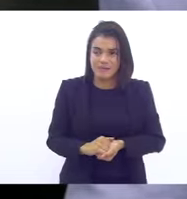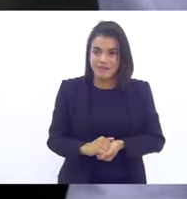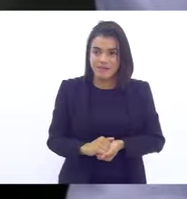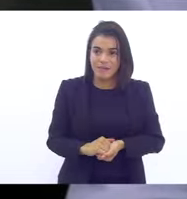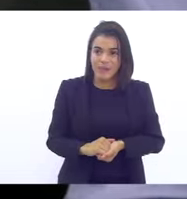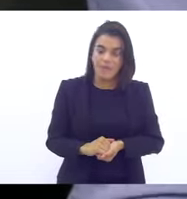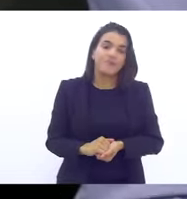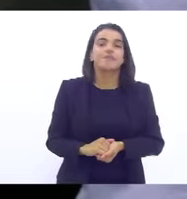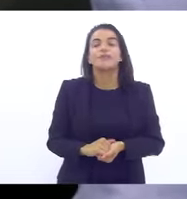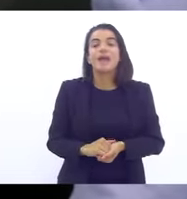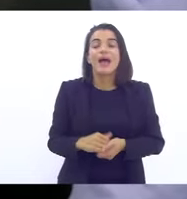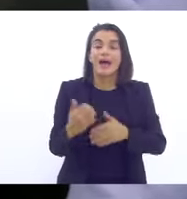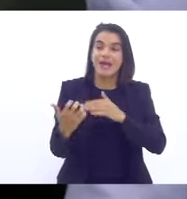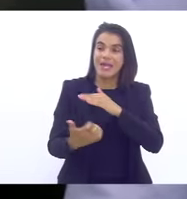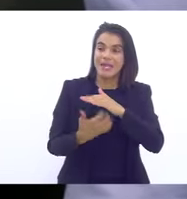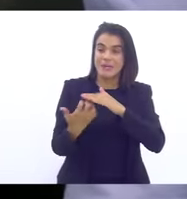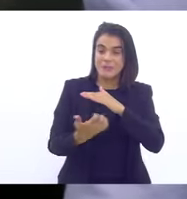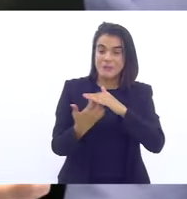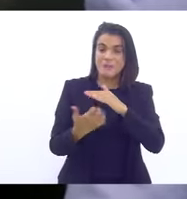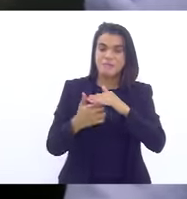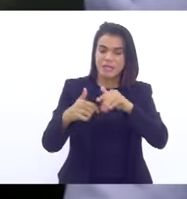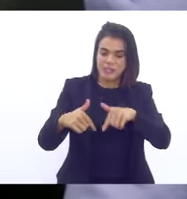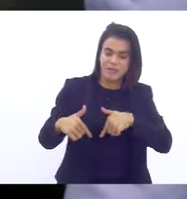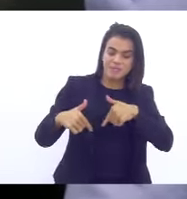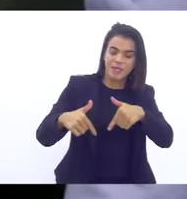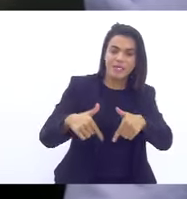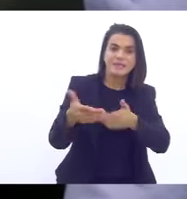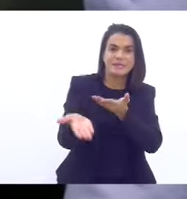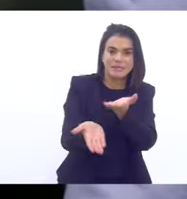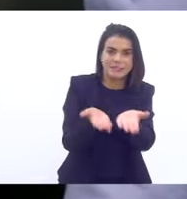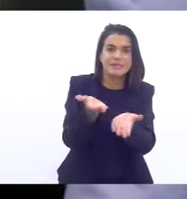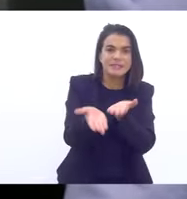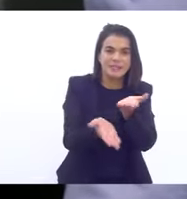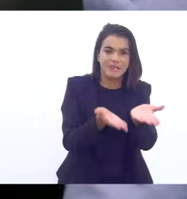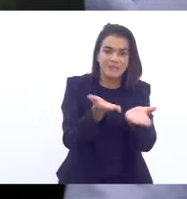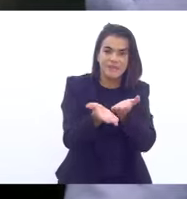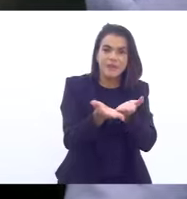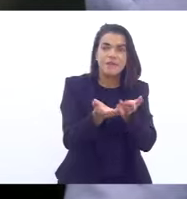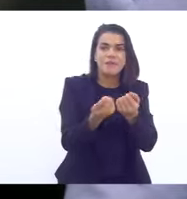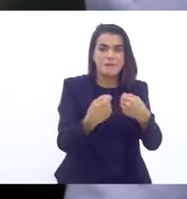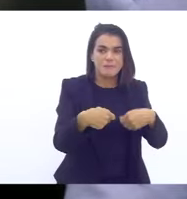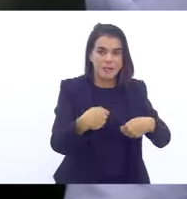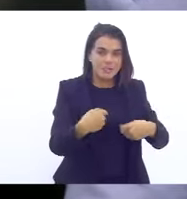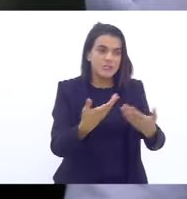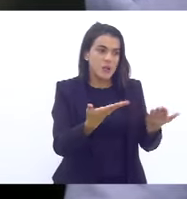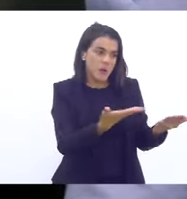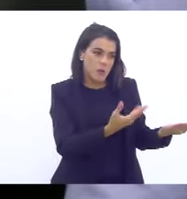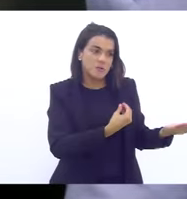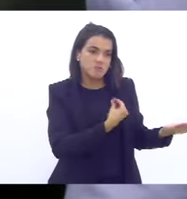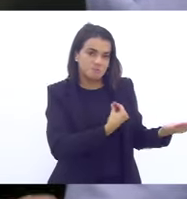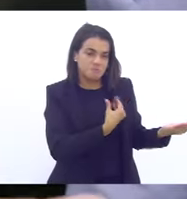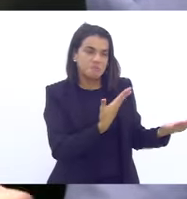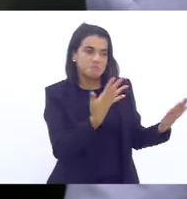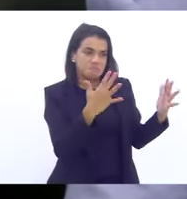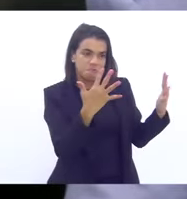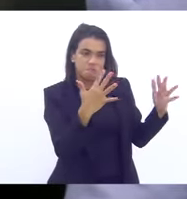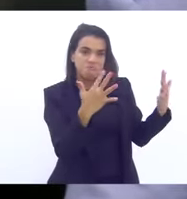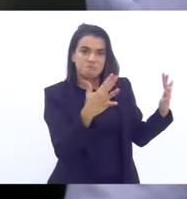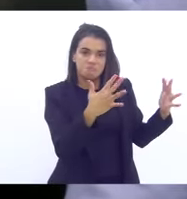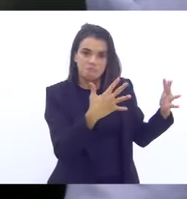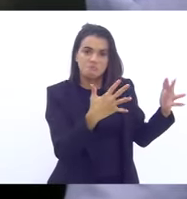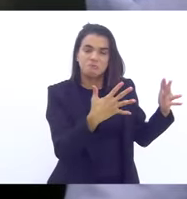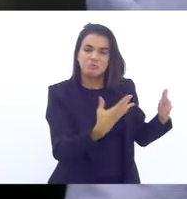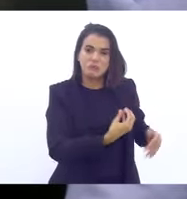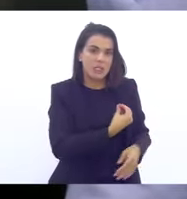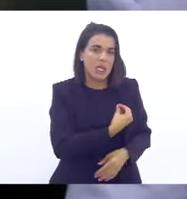A concessionária, entre aspas, presta serviço, deve orientação, e, portanto, eles estão aqui. Eu quero elogiar sempre a posição deles